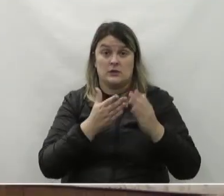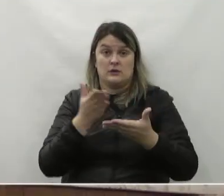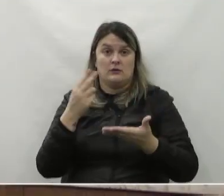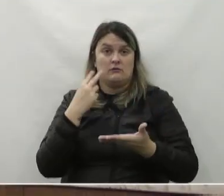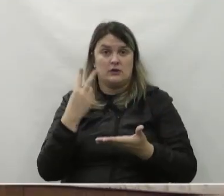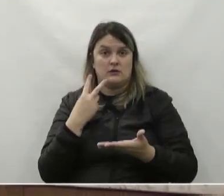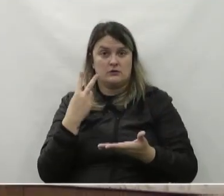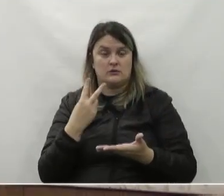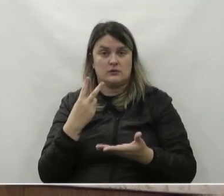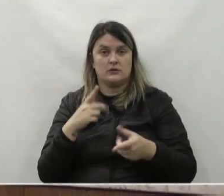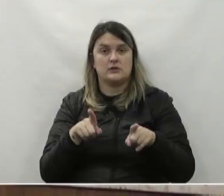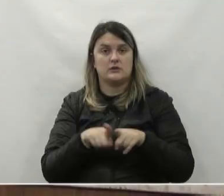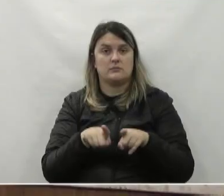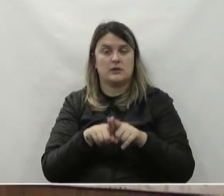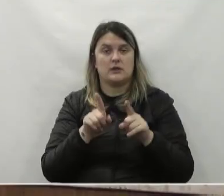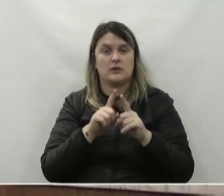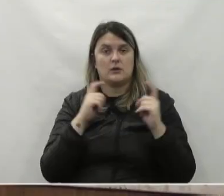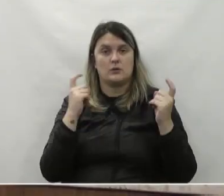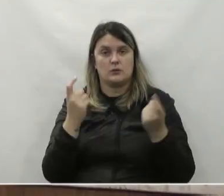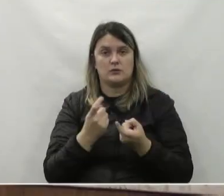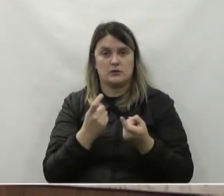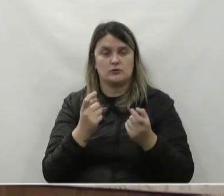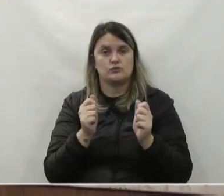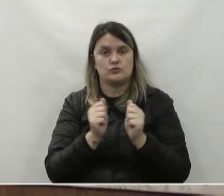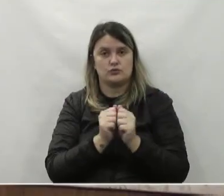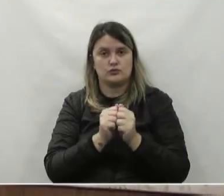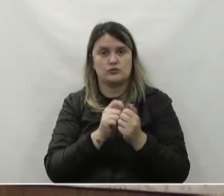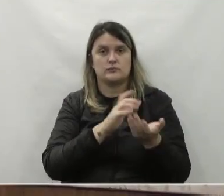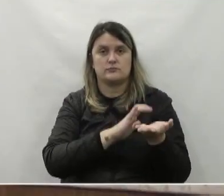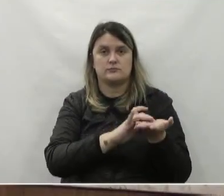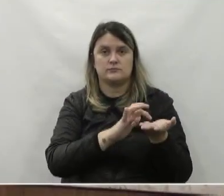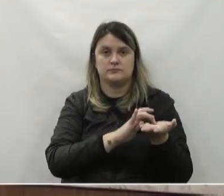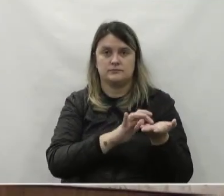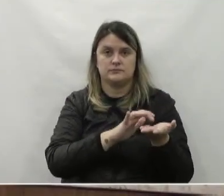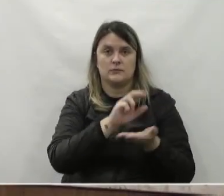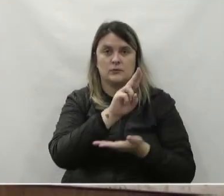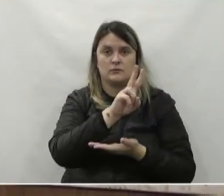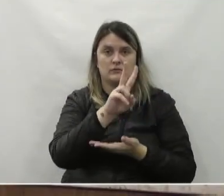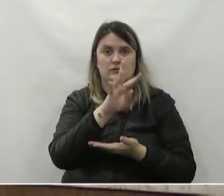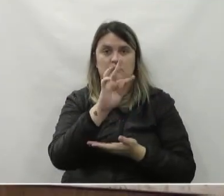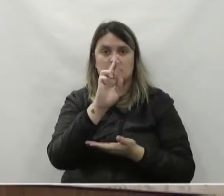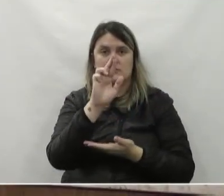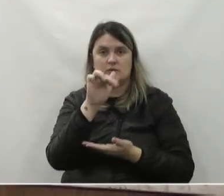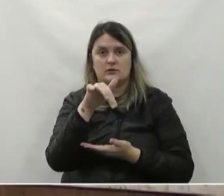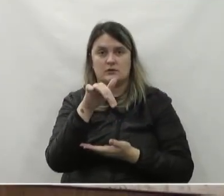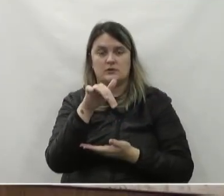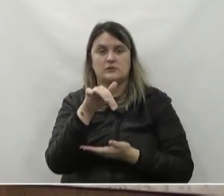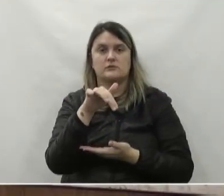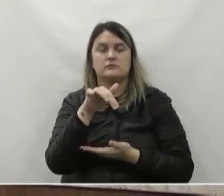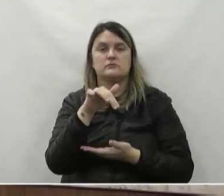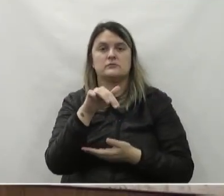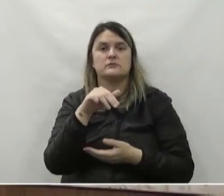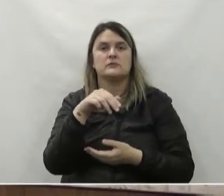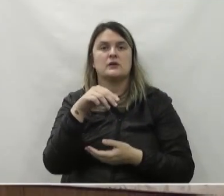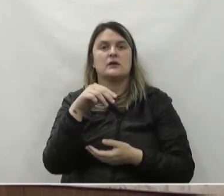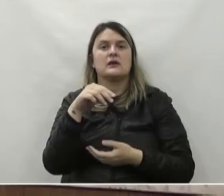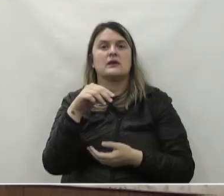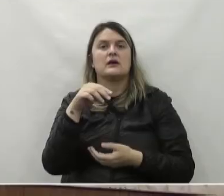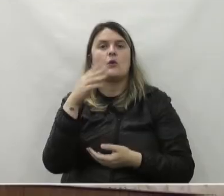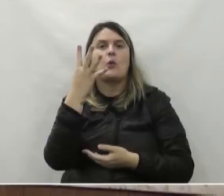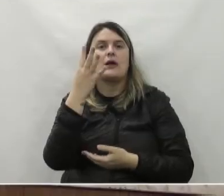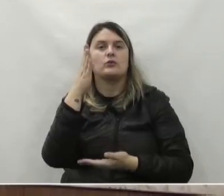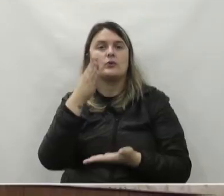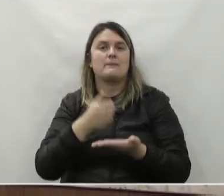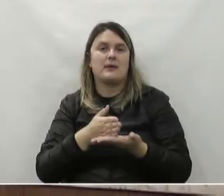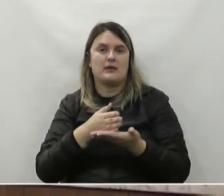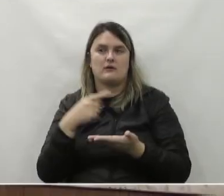vereadores que a nossa reunião lá junto ao secretário da UVETRAN ficou reagendada para as 16h30,